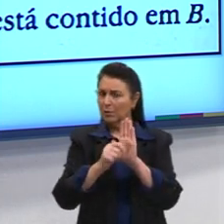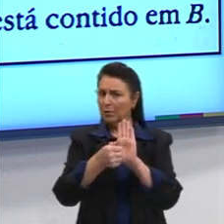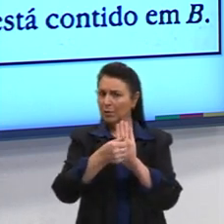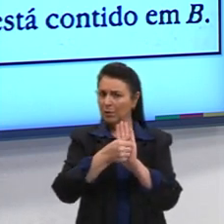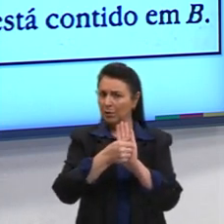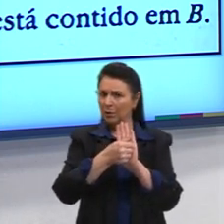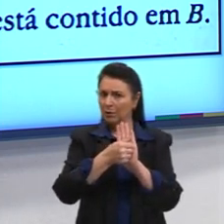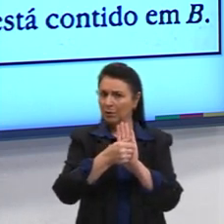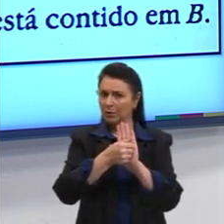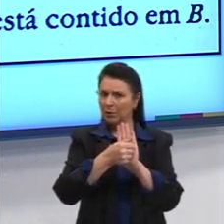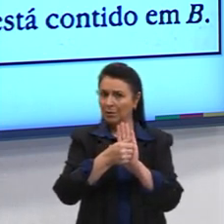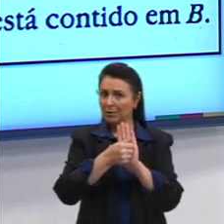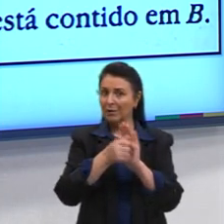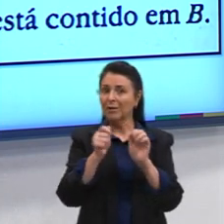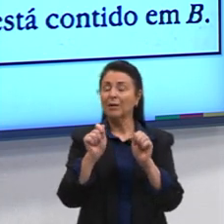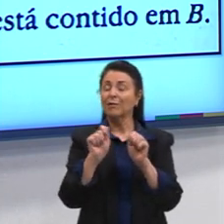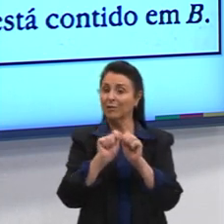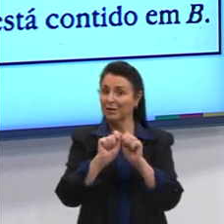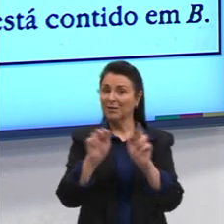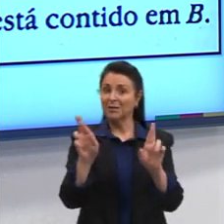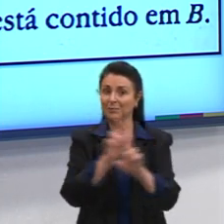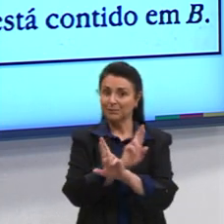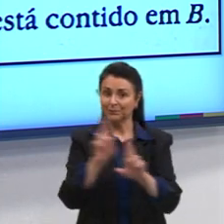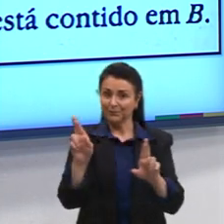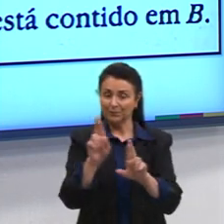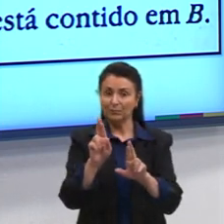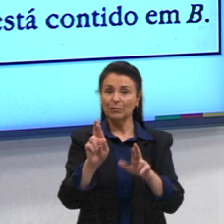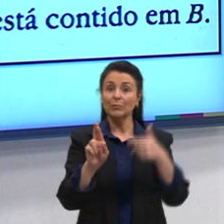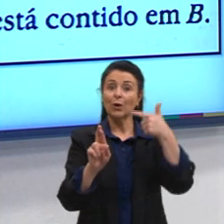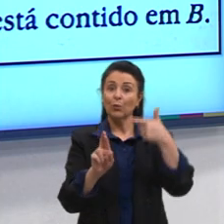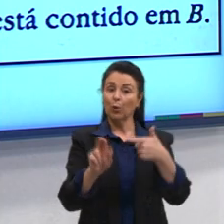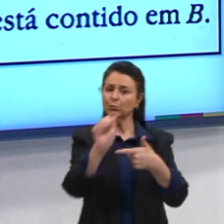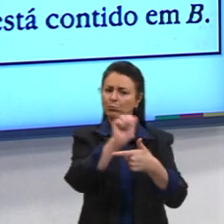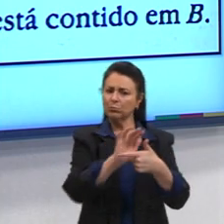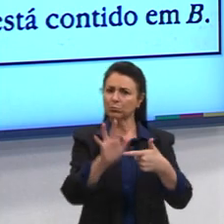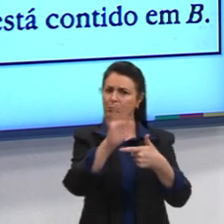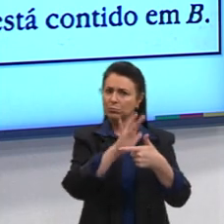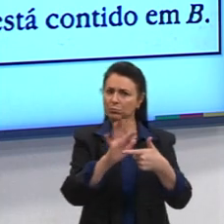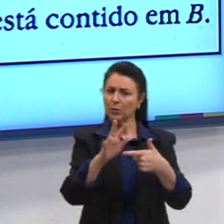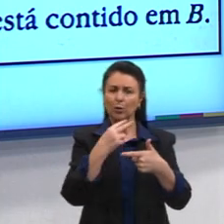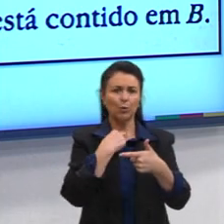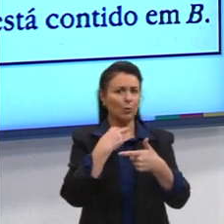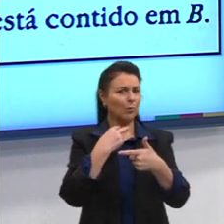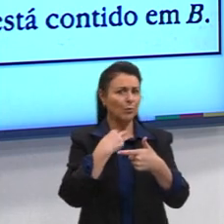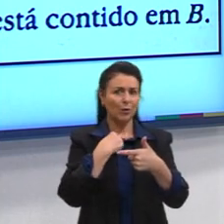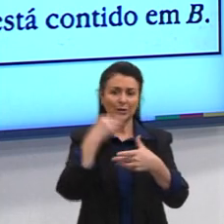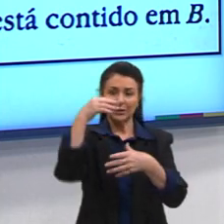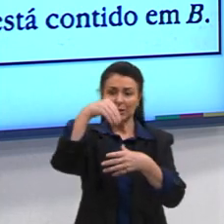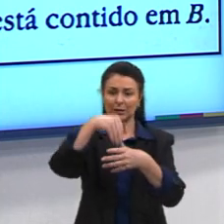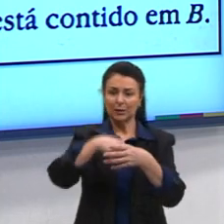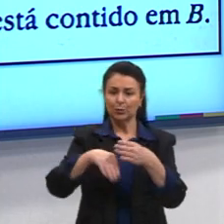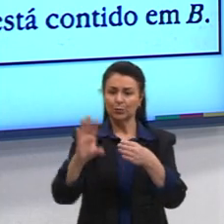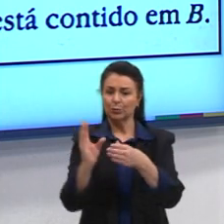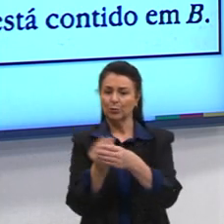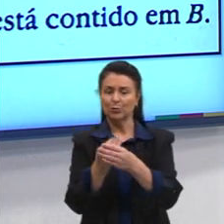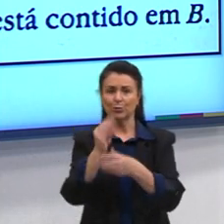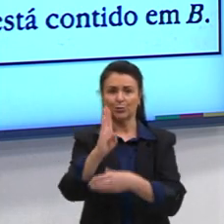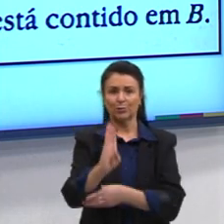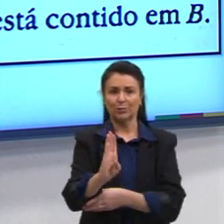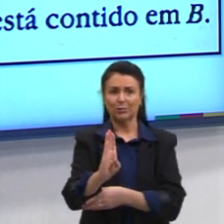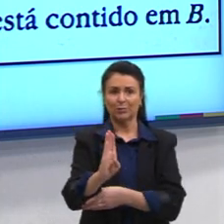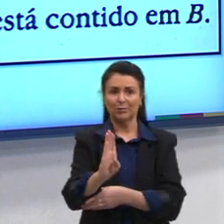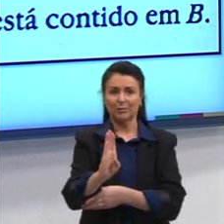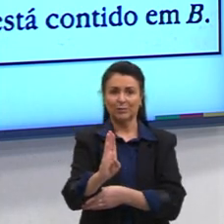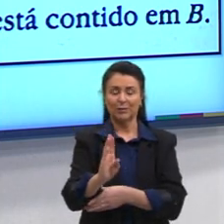saber se estabelecer essa relação todo o alfabeto não pode estar dentro do conjunto de correto